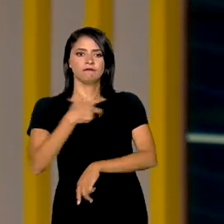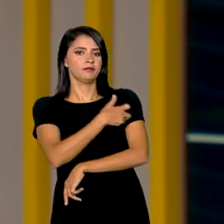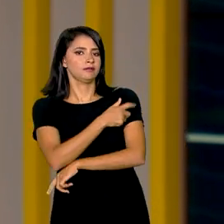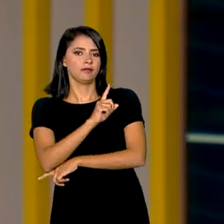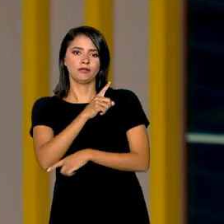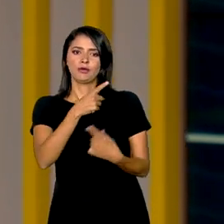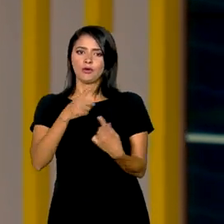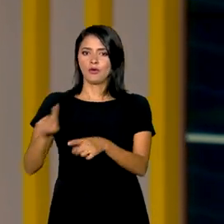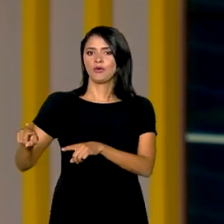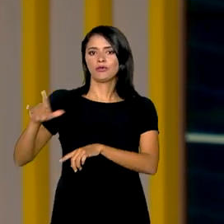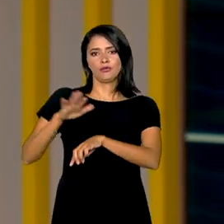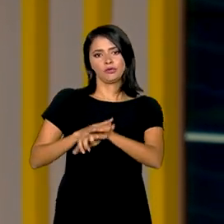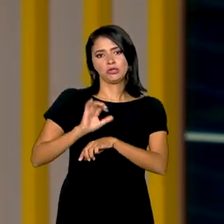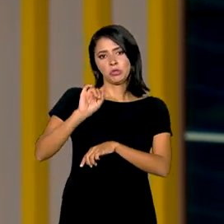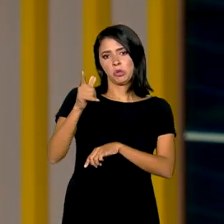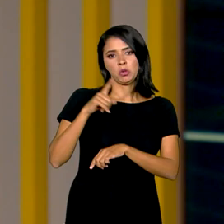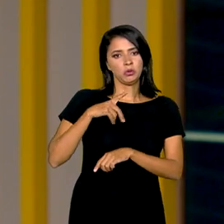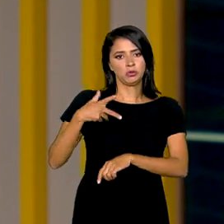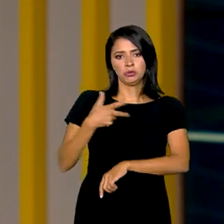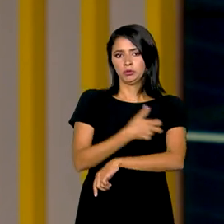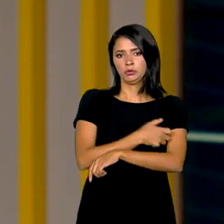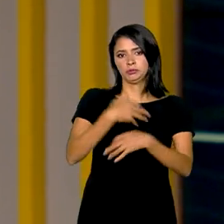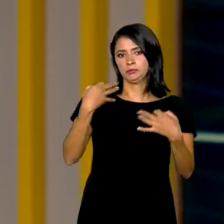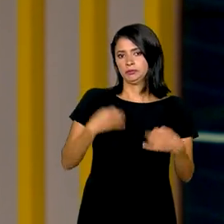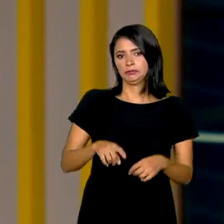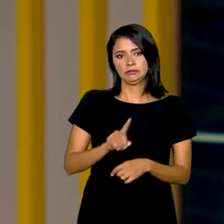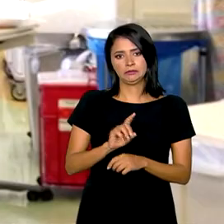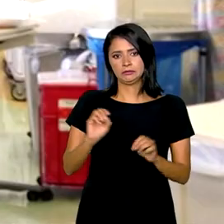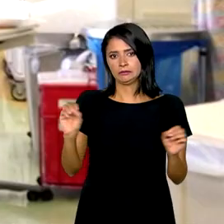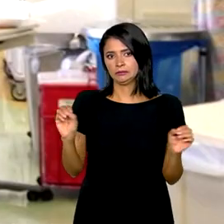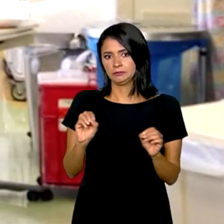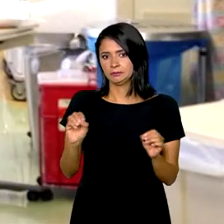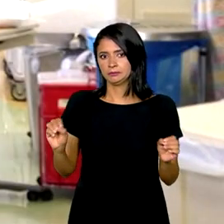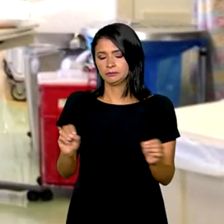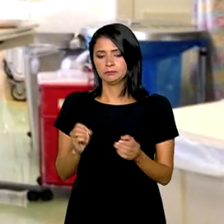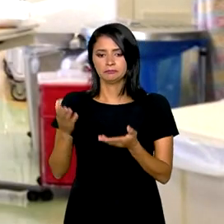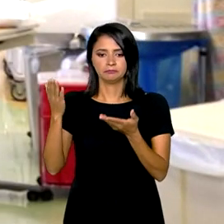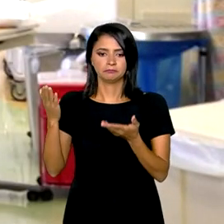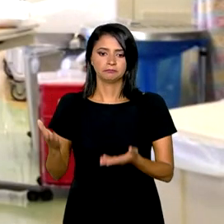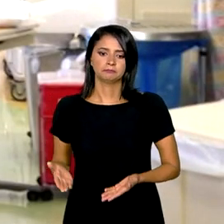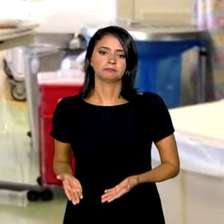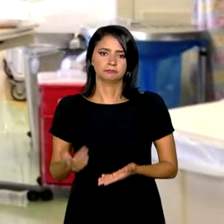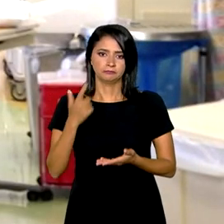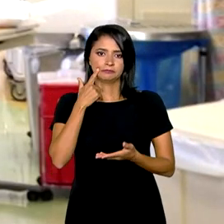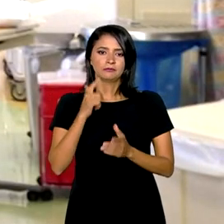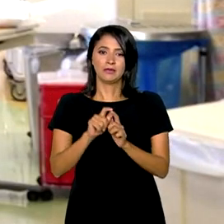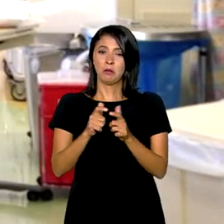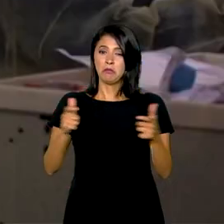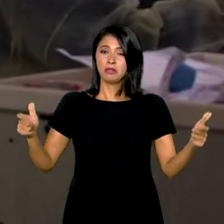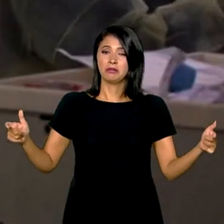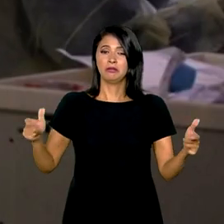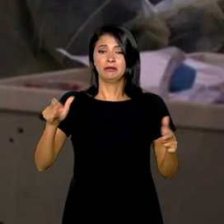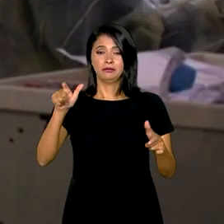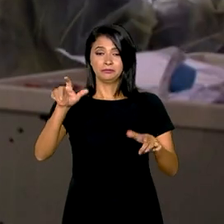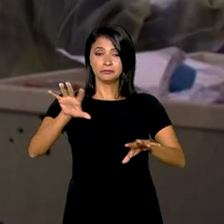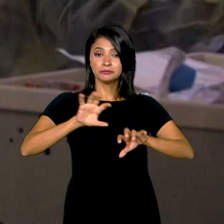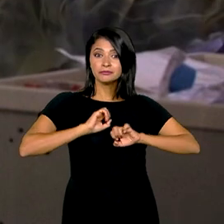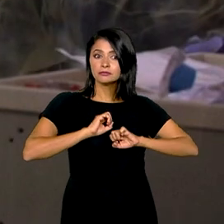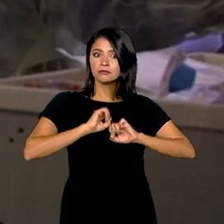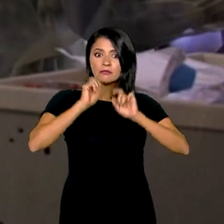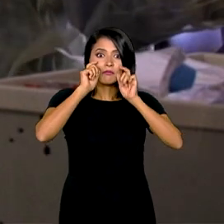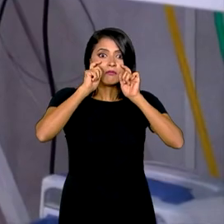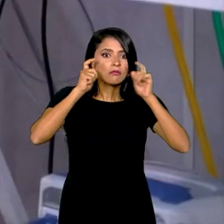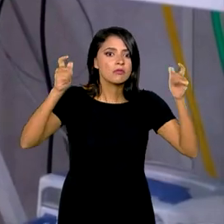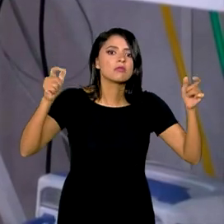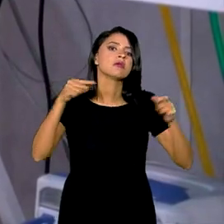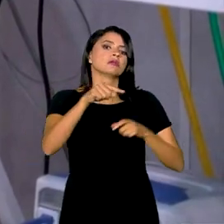contra a doença ou não tinha recebido as doses indicadas. A alta no número de infectados acende um alerta